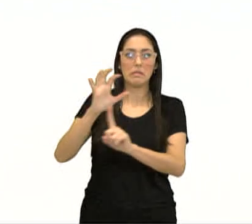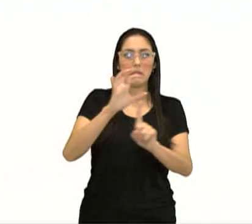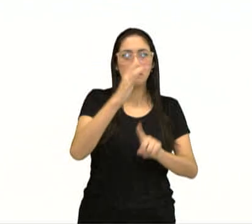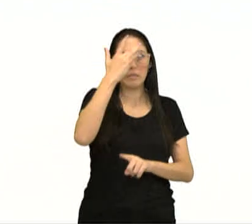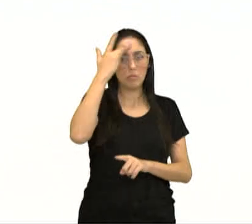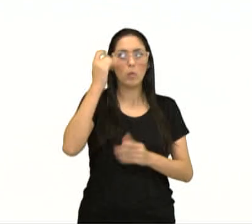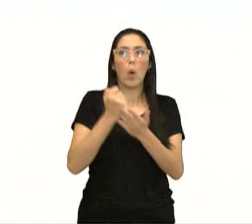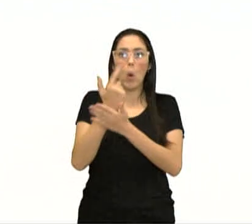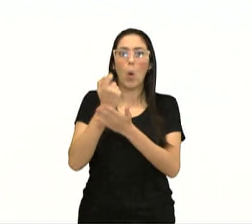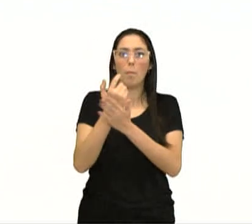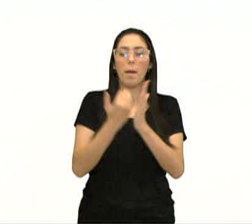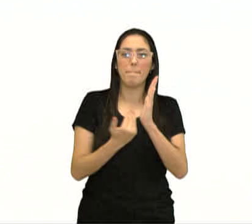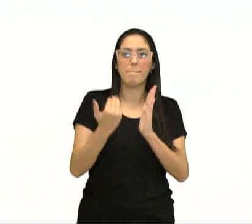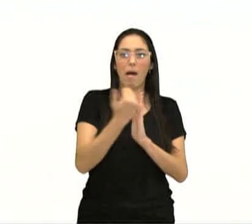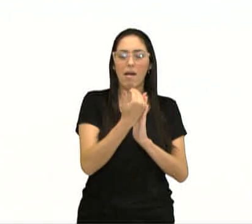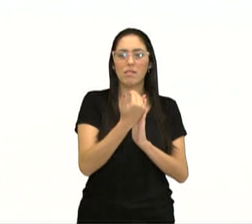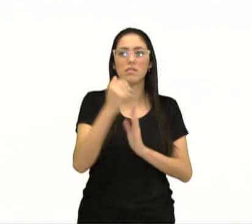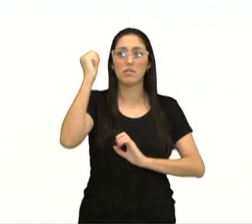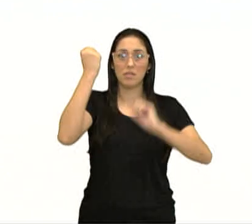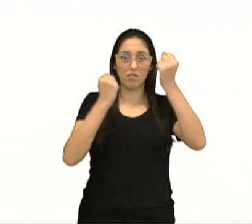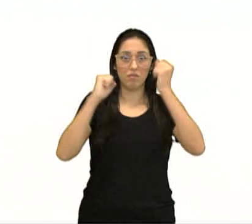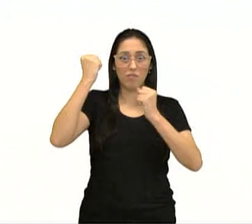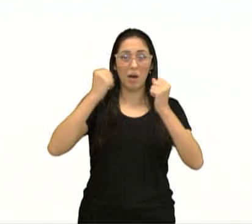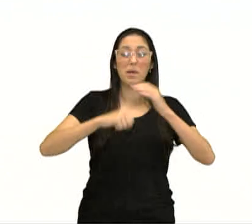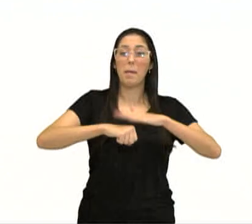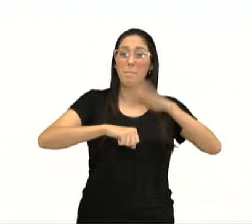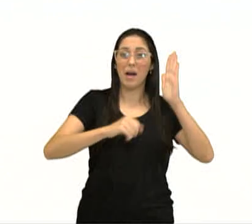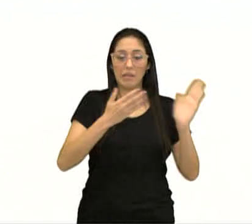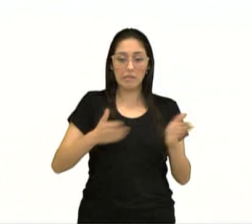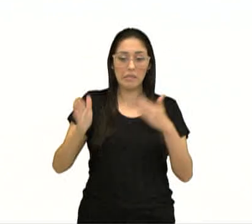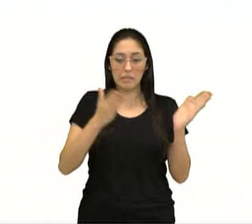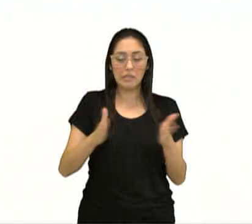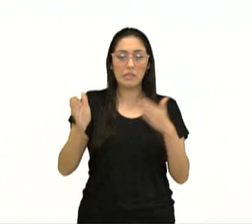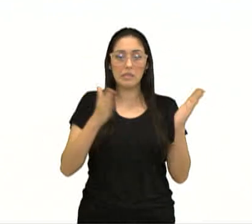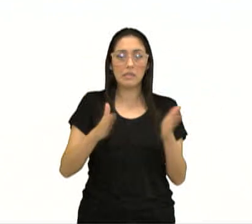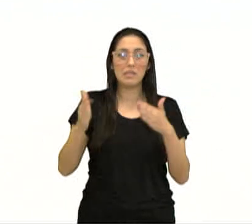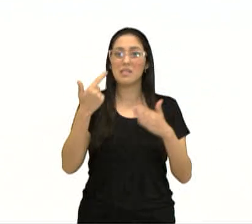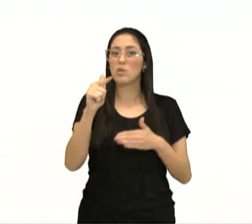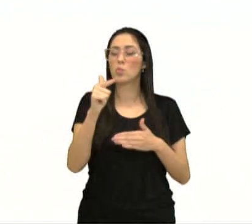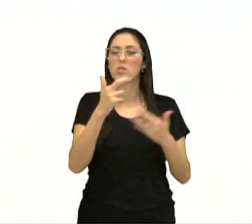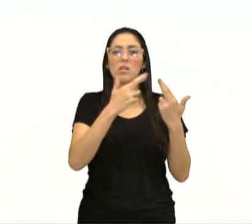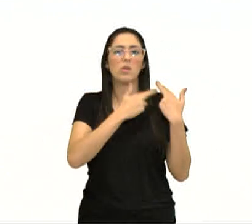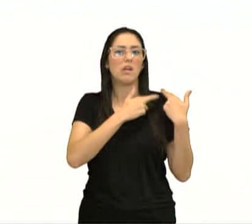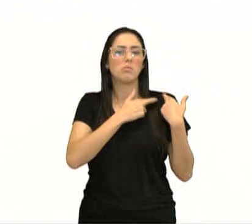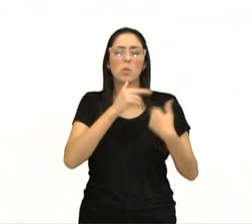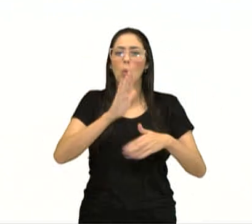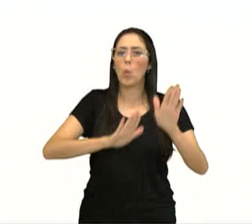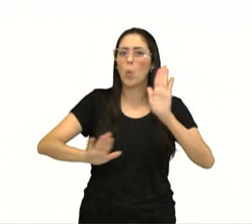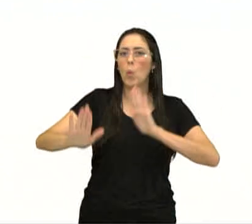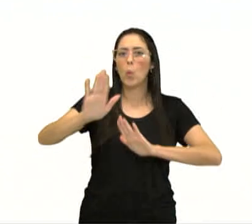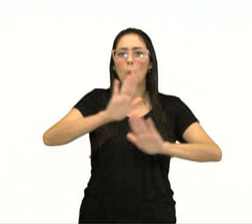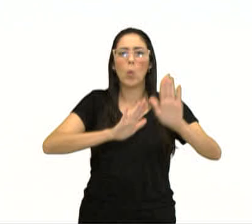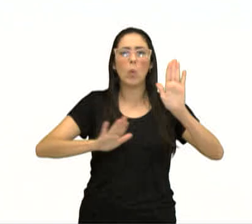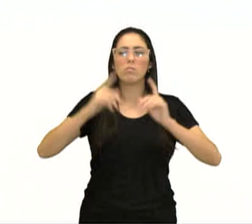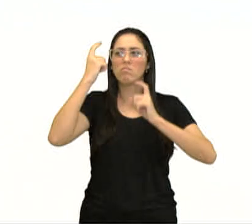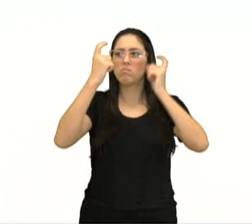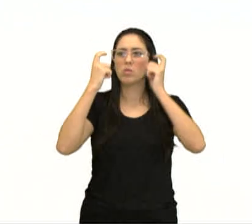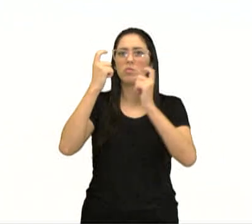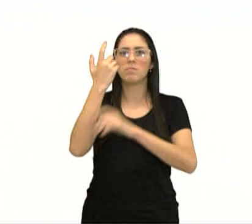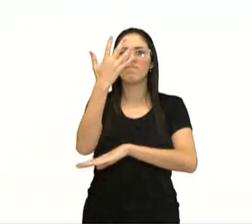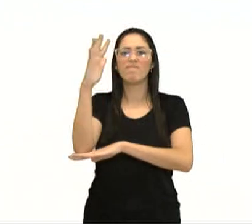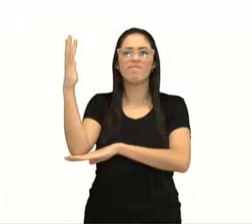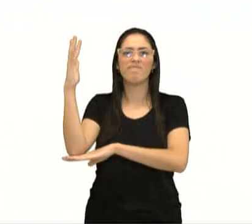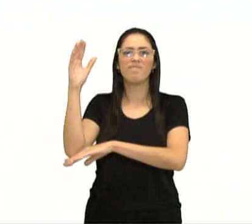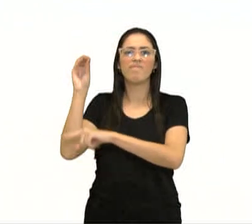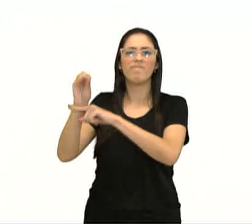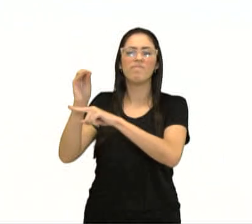comprarem, e as indústrias passam a produzir mais, muitas vezes sem um cuidado adequado com o meio natural, isso resulta no